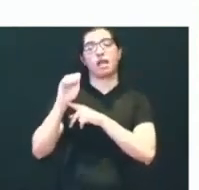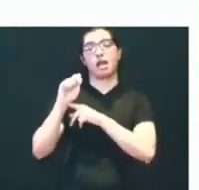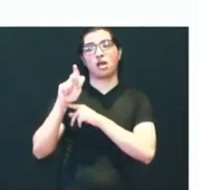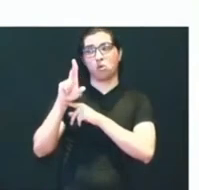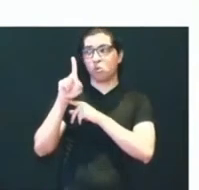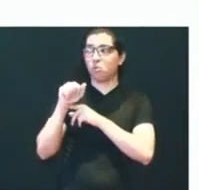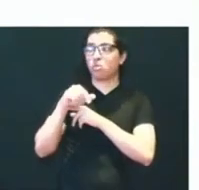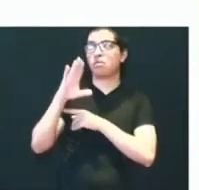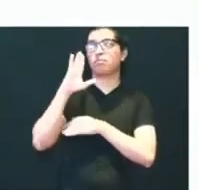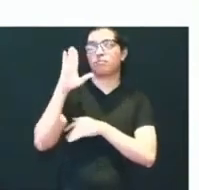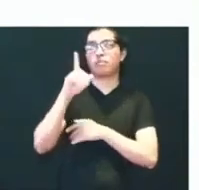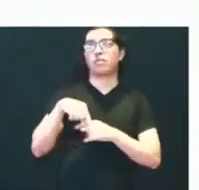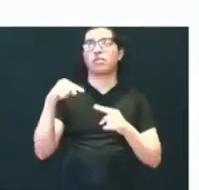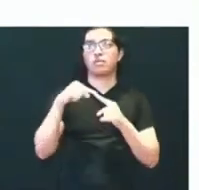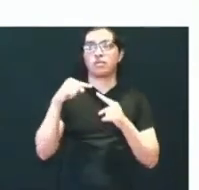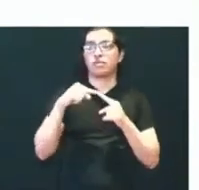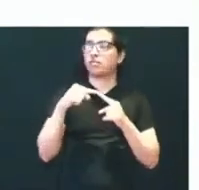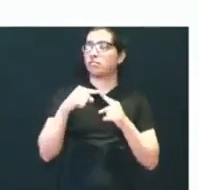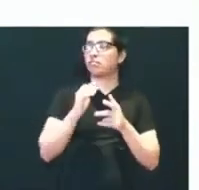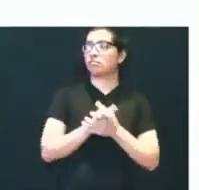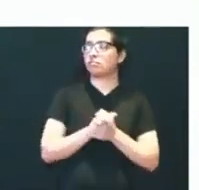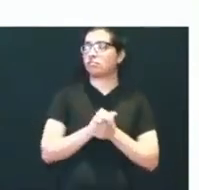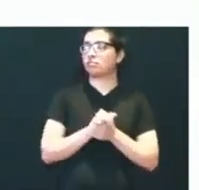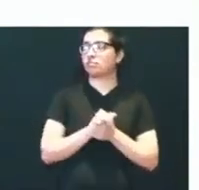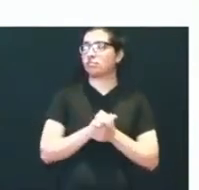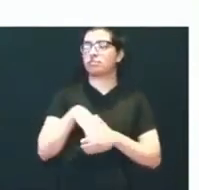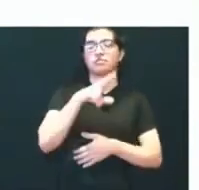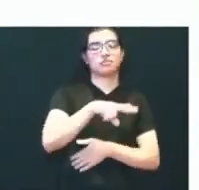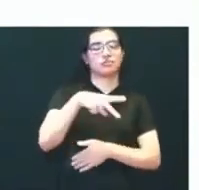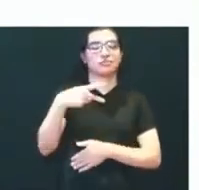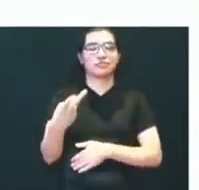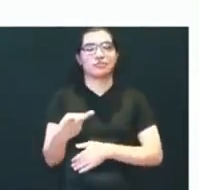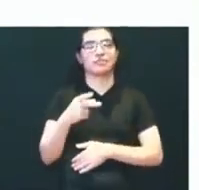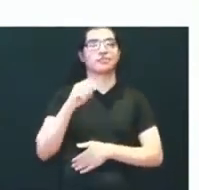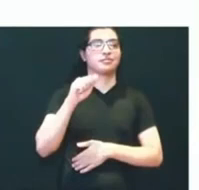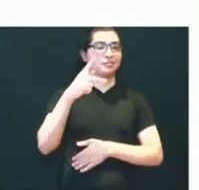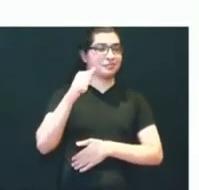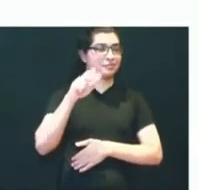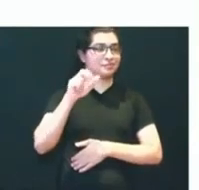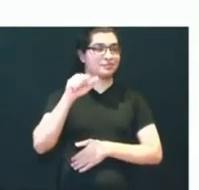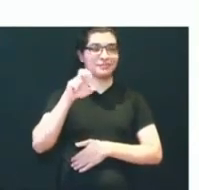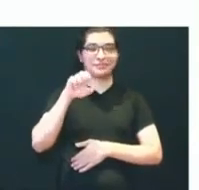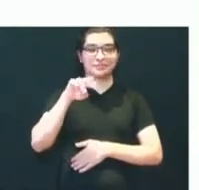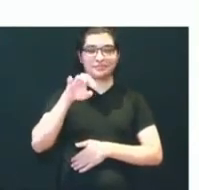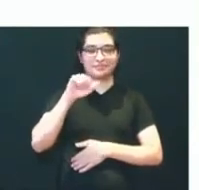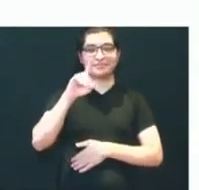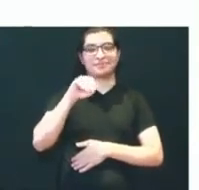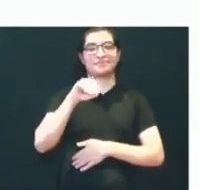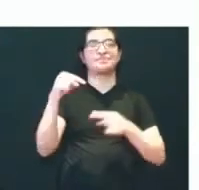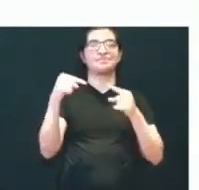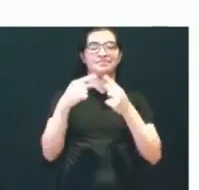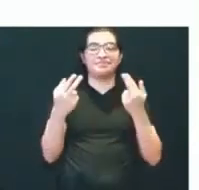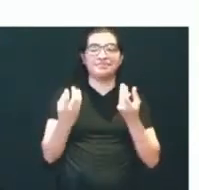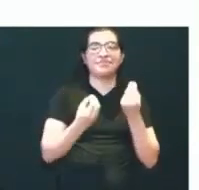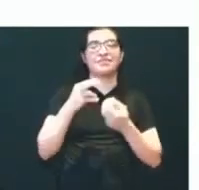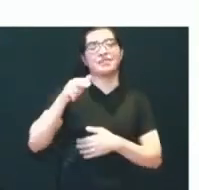se faz é o transplante aparentado idêntico de paciente com o irmão. Ultimamente, os trabalhos